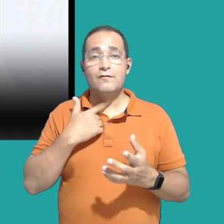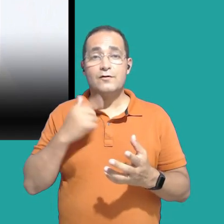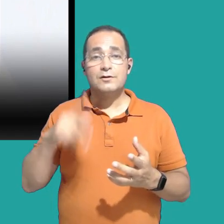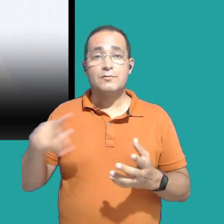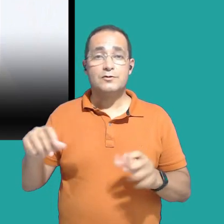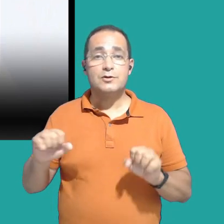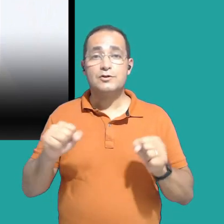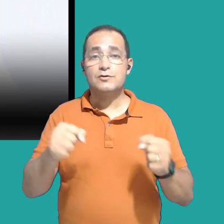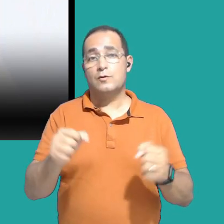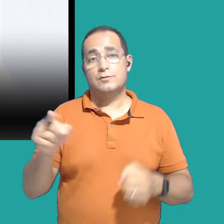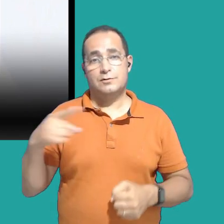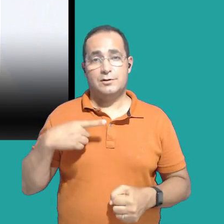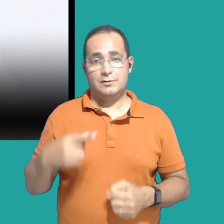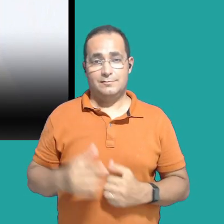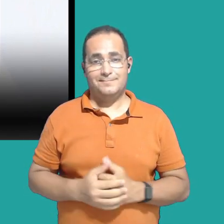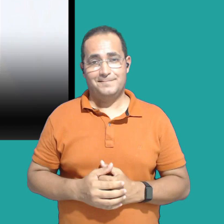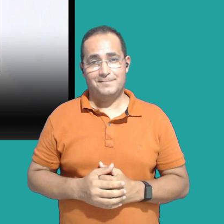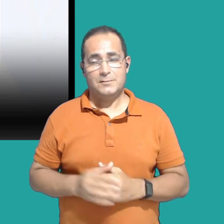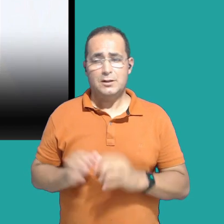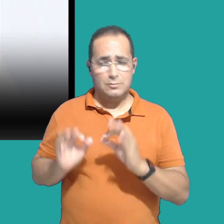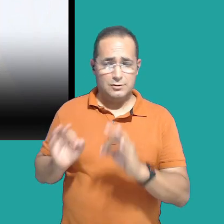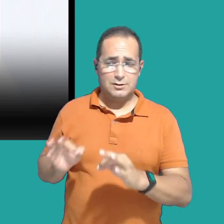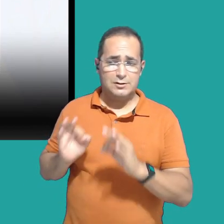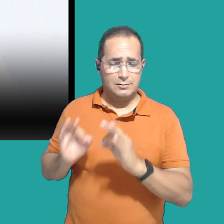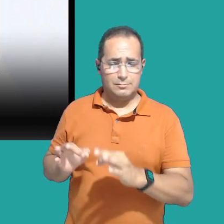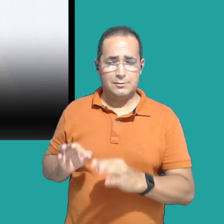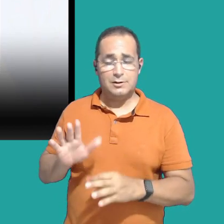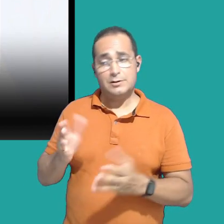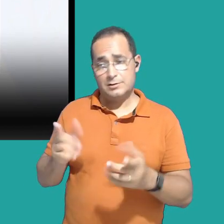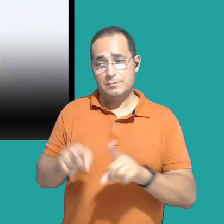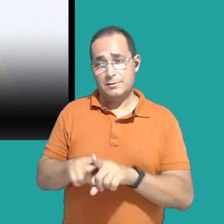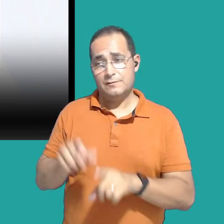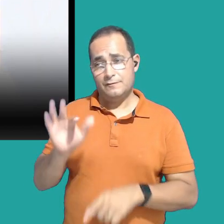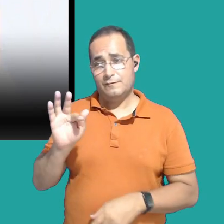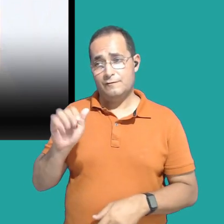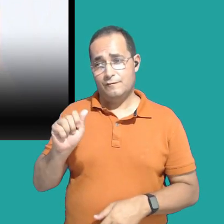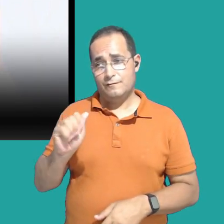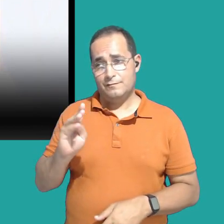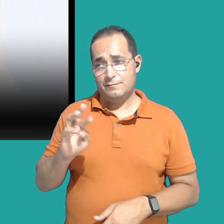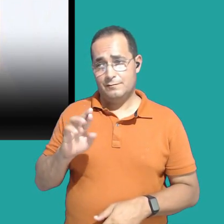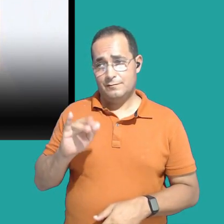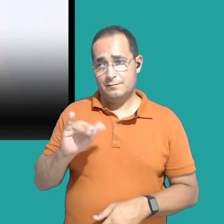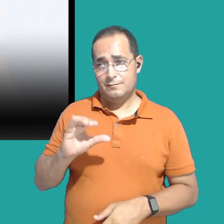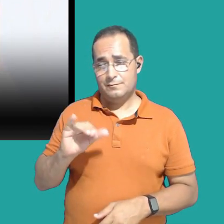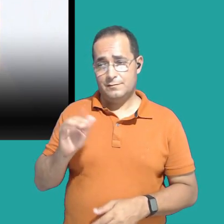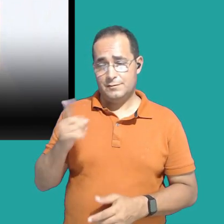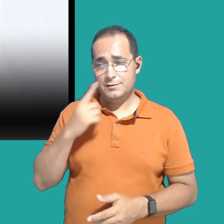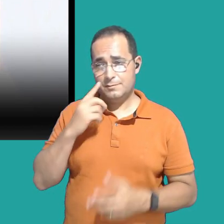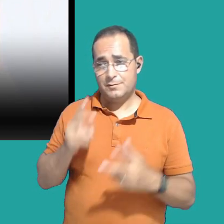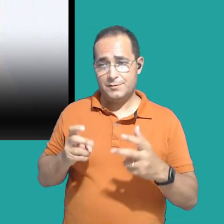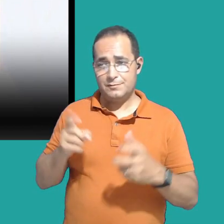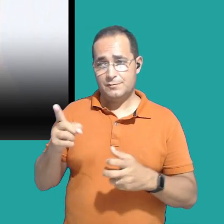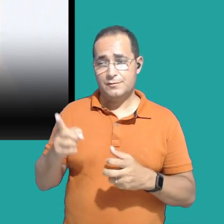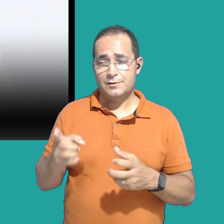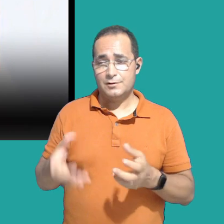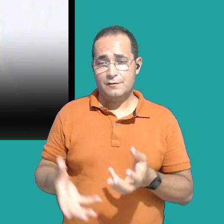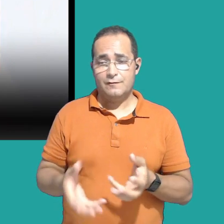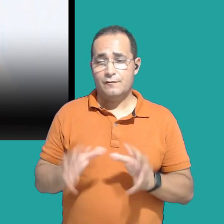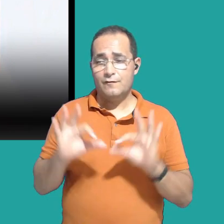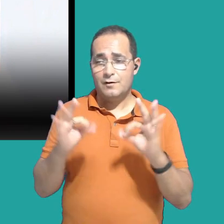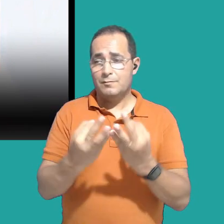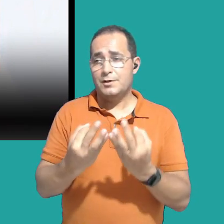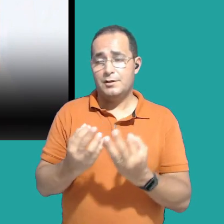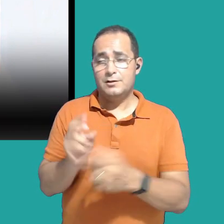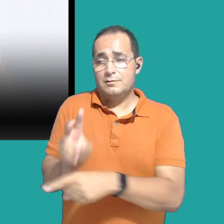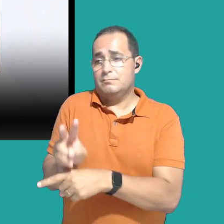muitas vezes, assim, o principal é a força de vontade dos professores, né? Com certeza, com certeza. E assim, Fabrícia, dá para a gente perceber, né,